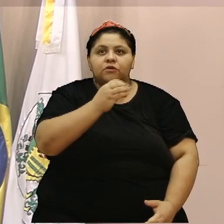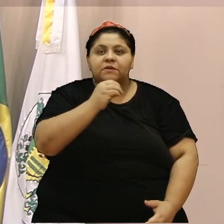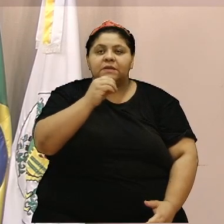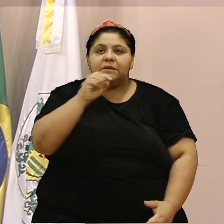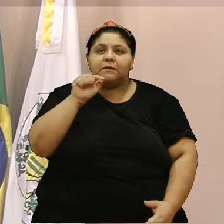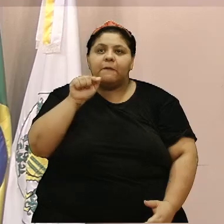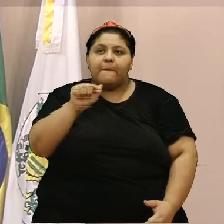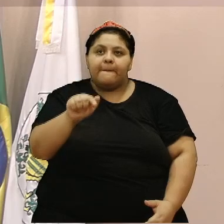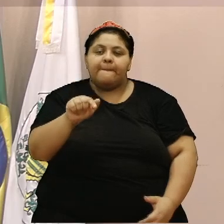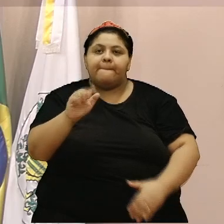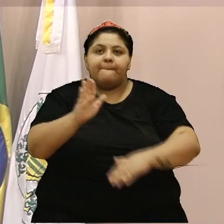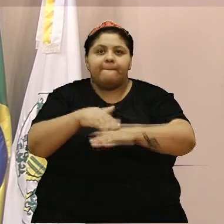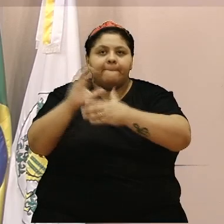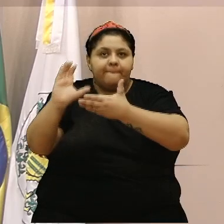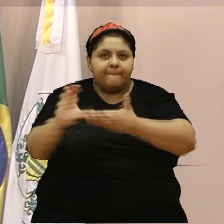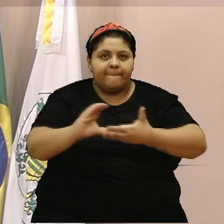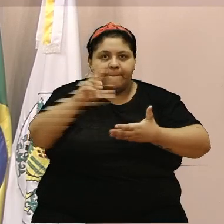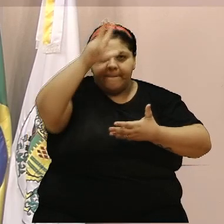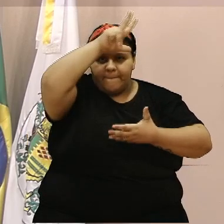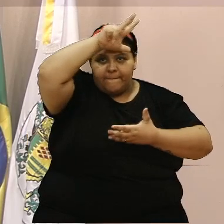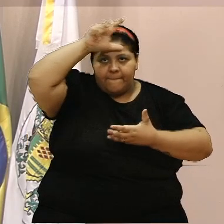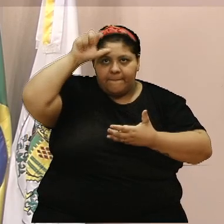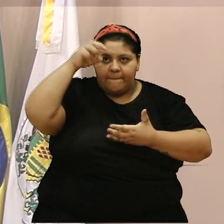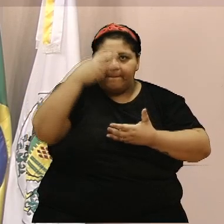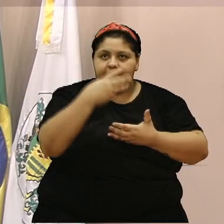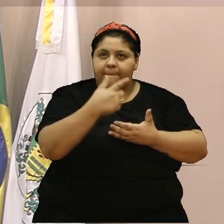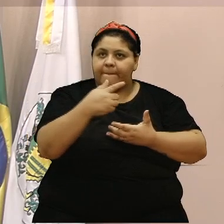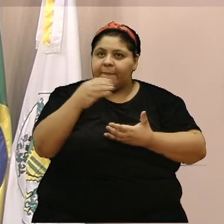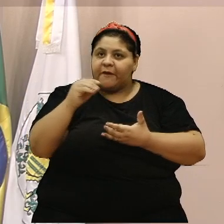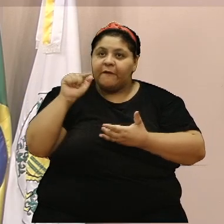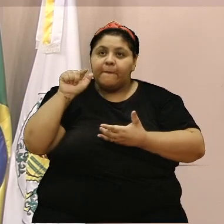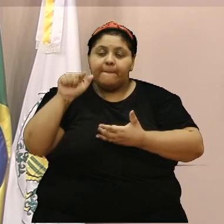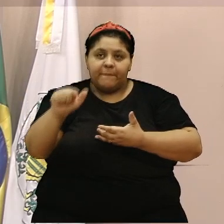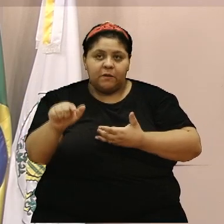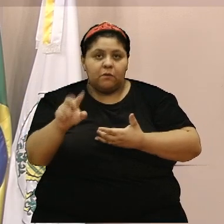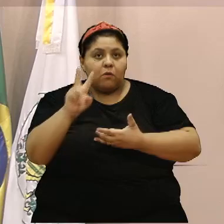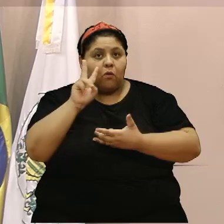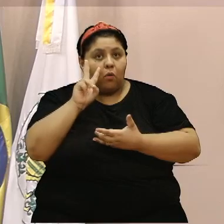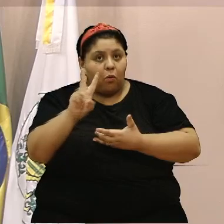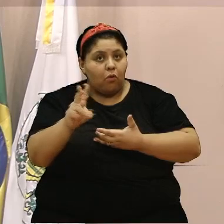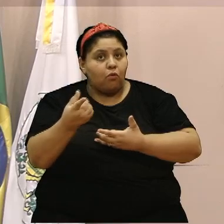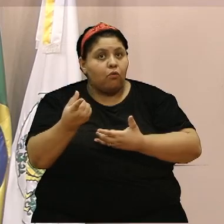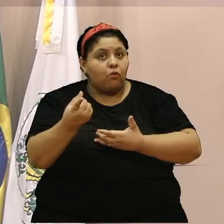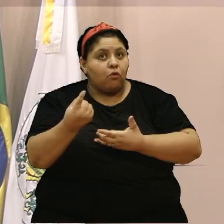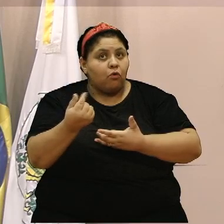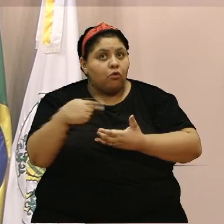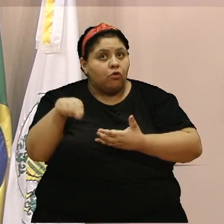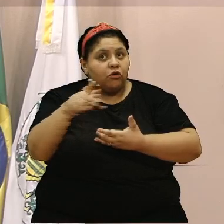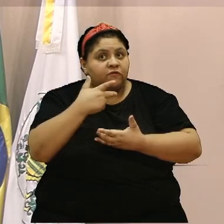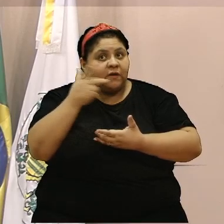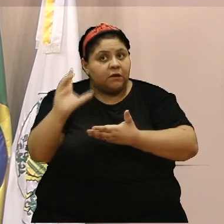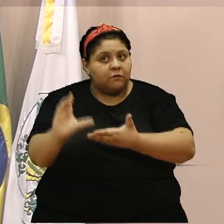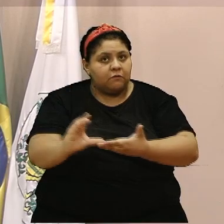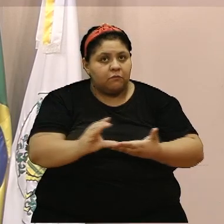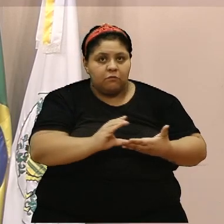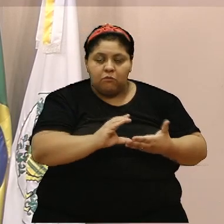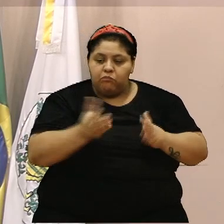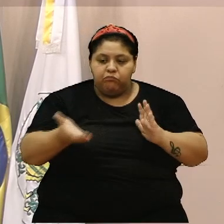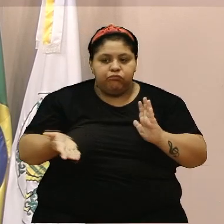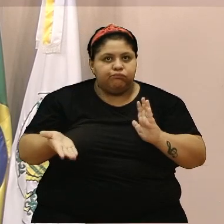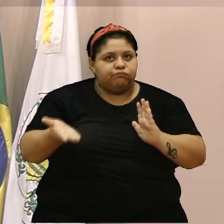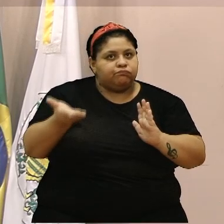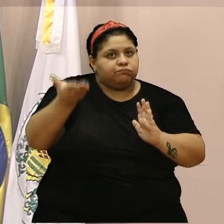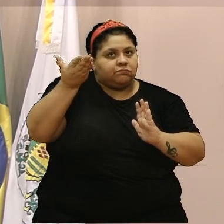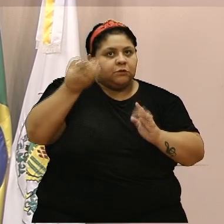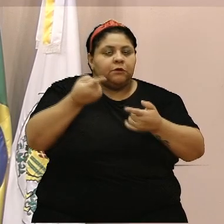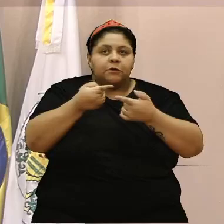mais um investimento da prefeitura de cerca de R$370 mil, olhem o valor que nós estamos falando, muito alto. Mas